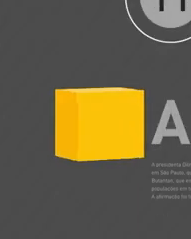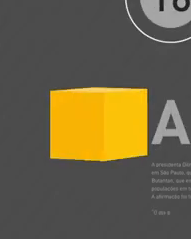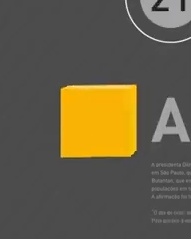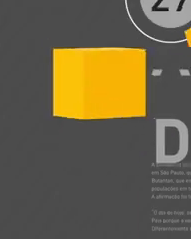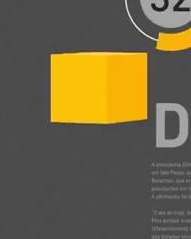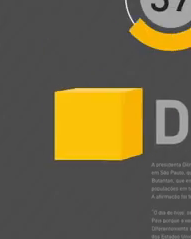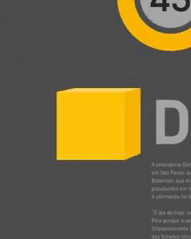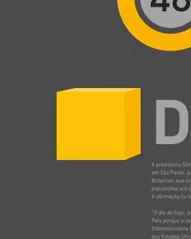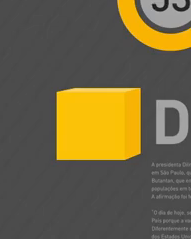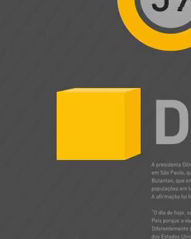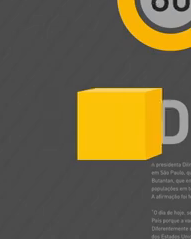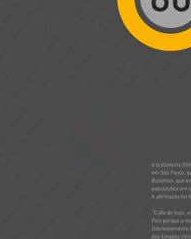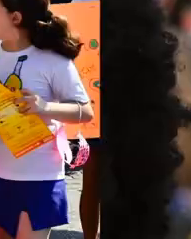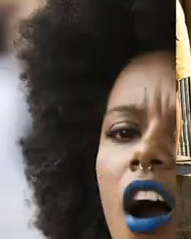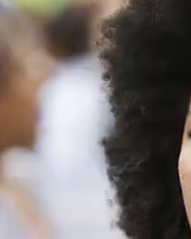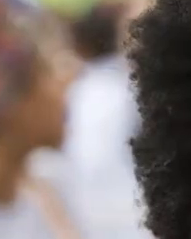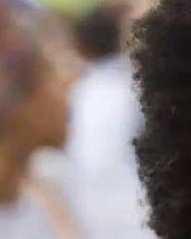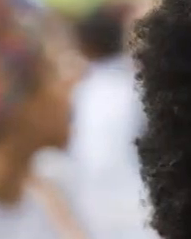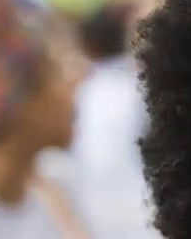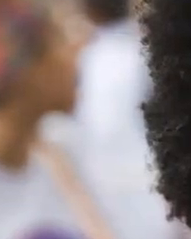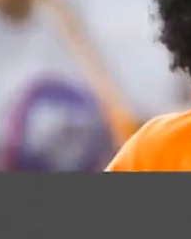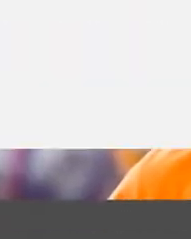Federal r